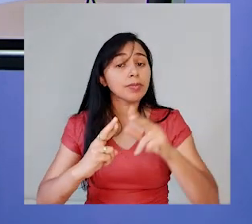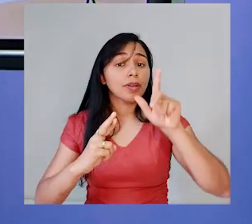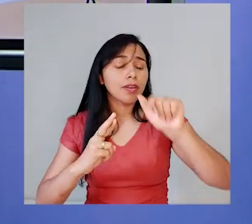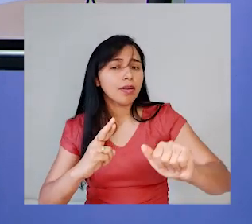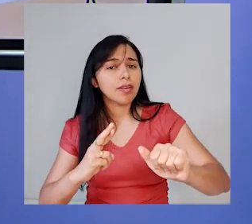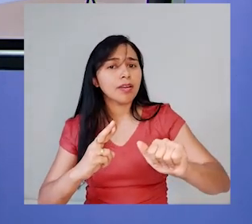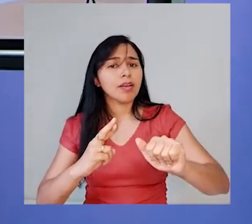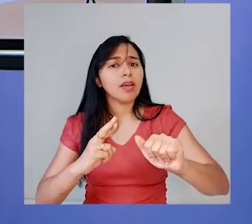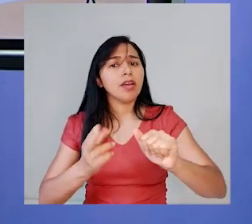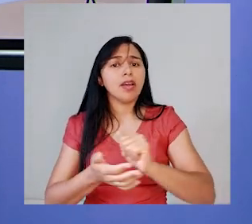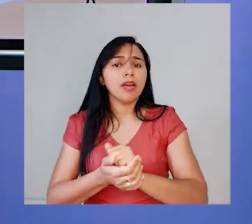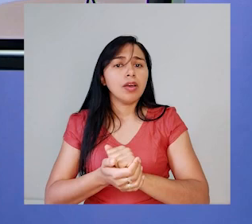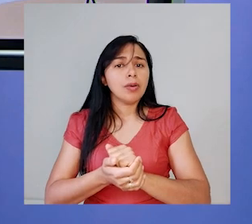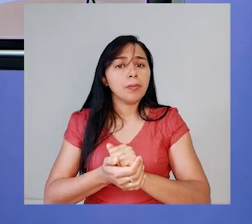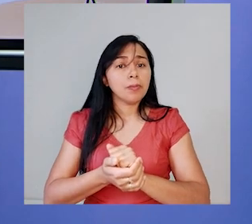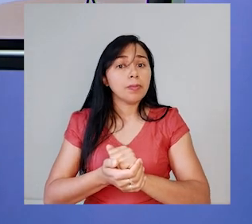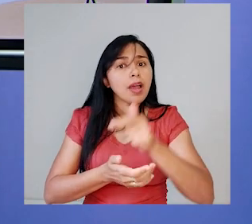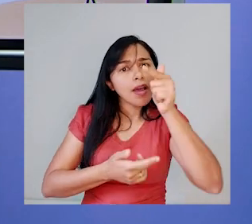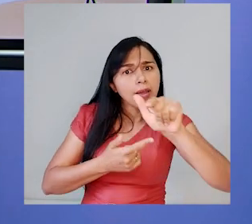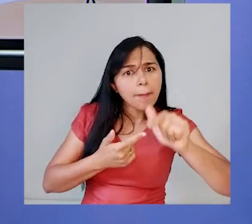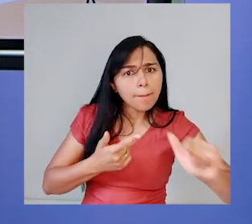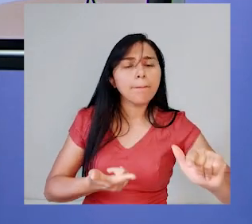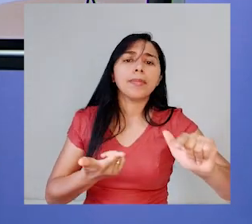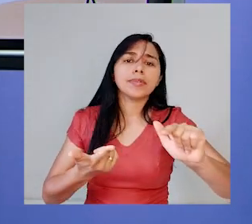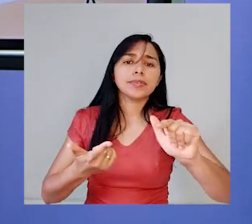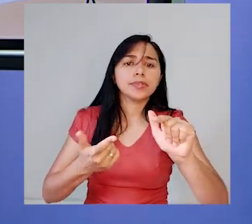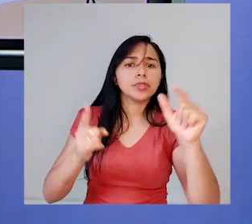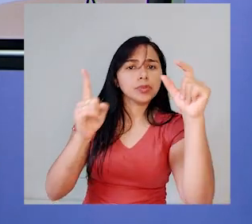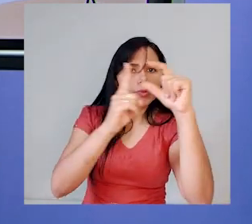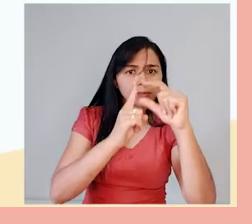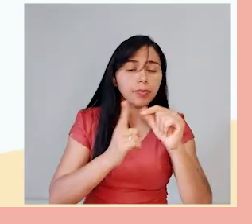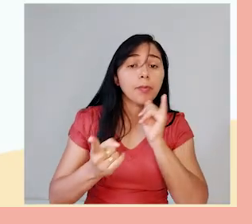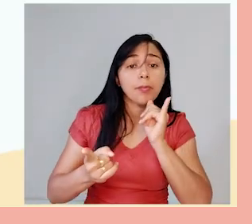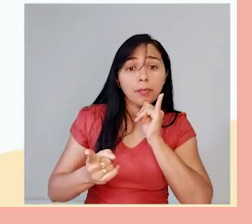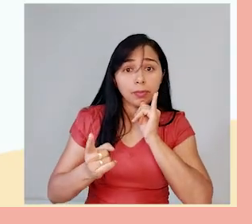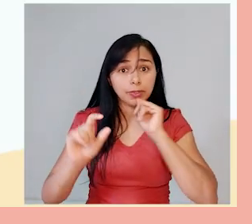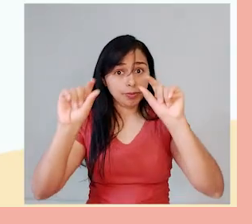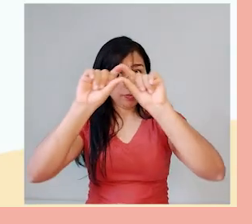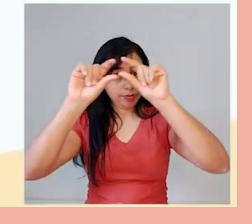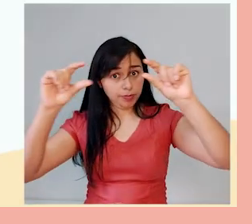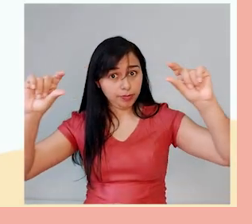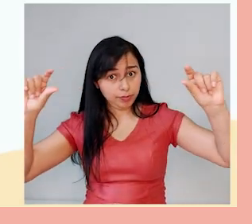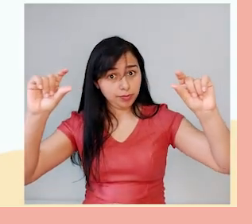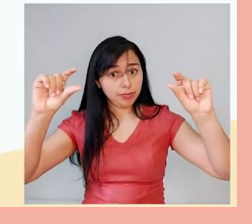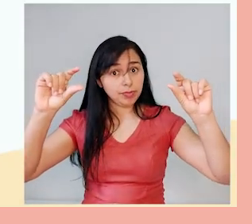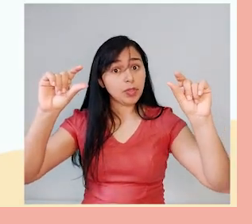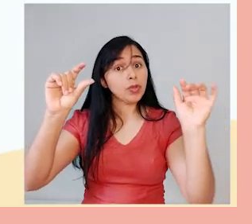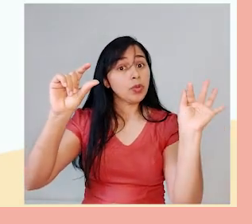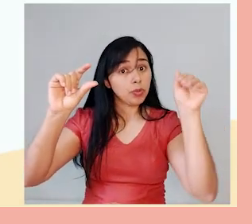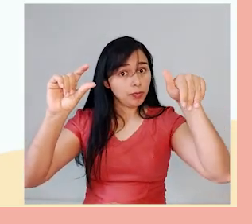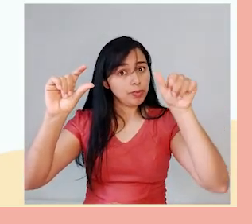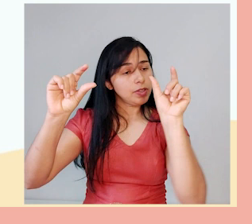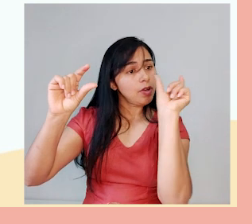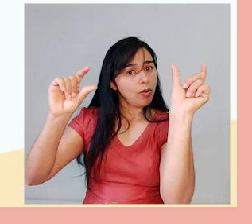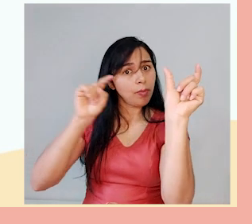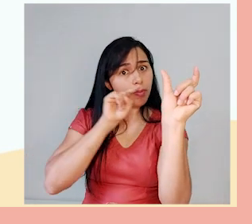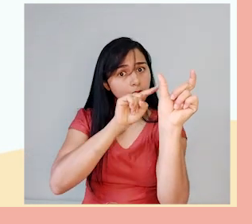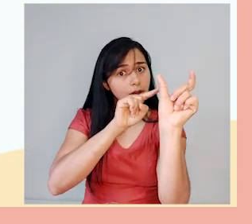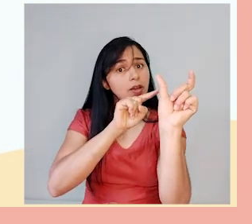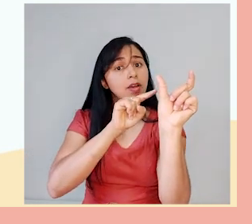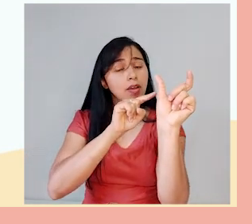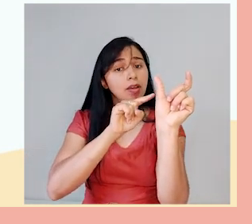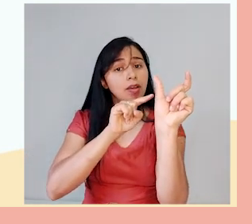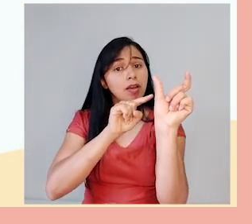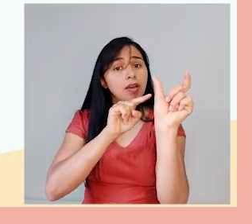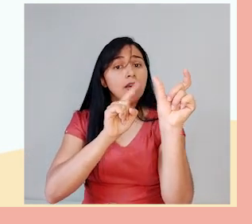do poema. Observando aqui o final dos versos, temos atento e pensamento. Neste